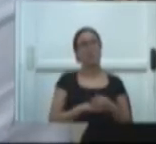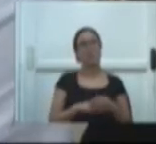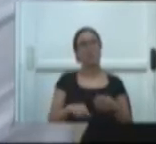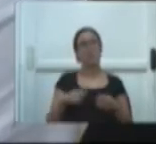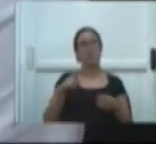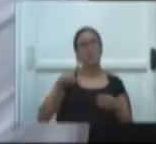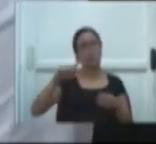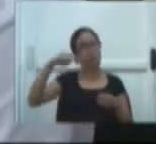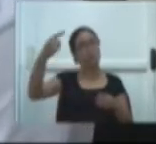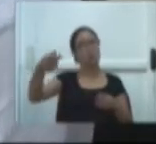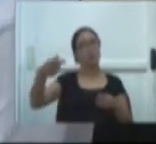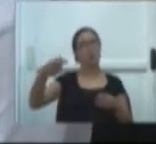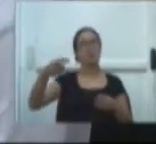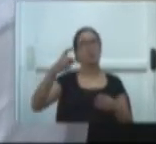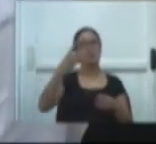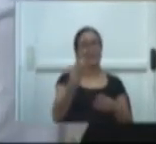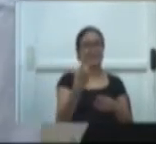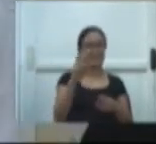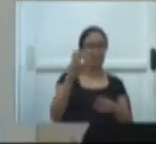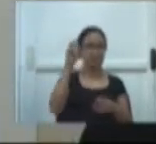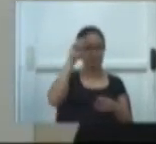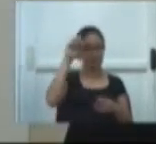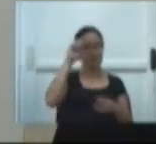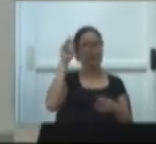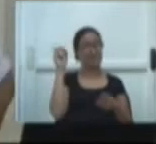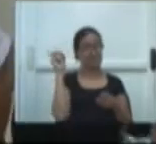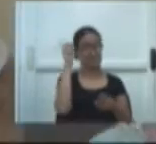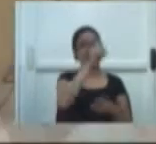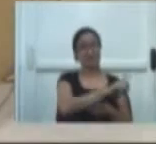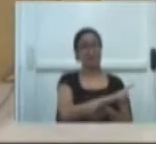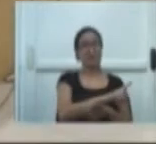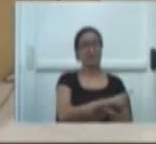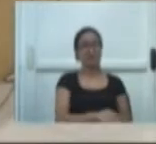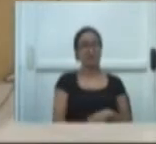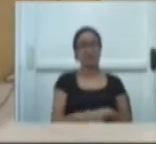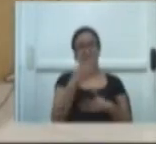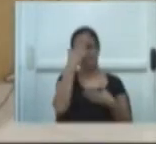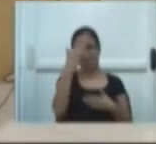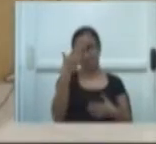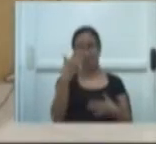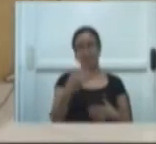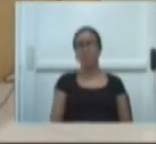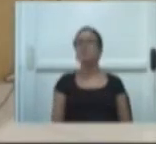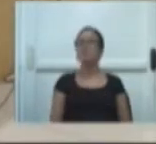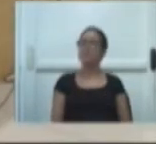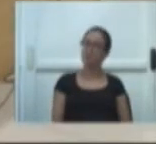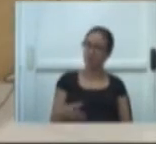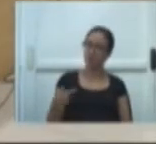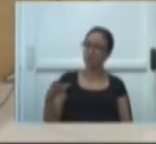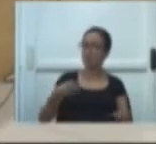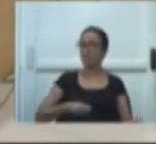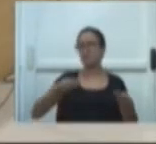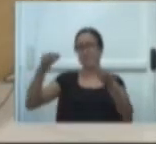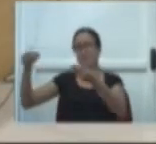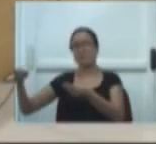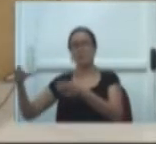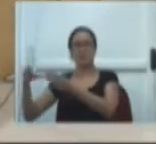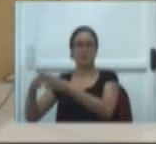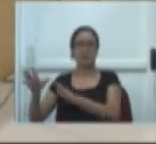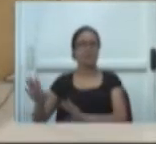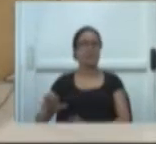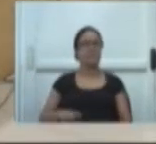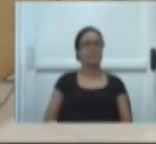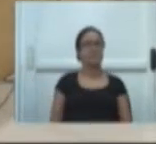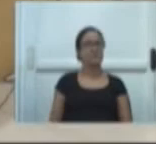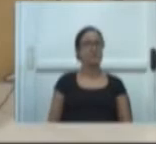ser nos próximos 15 dias. Muito obrigado, senhor presidente. Eu que agradeço, encaminharemos a sua sugestão. Peço à